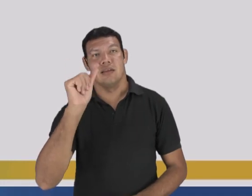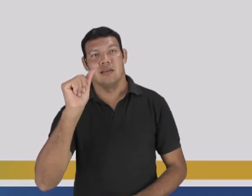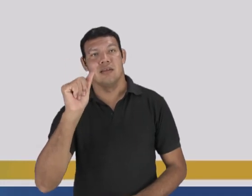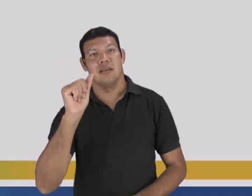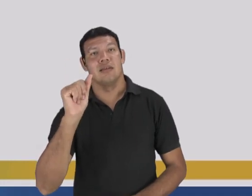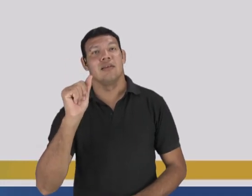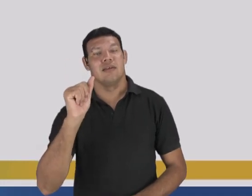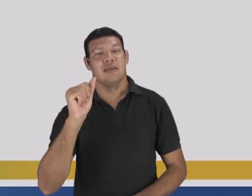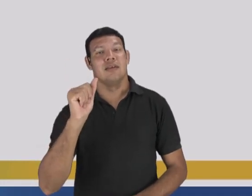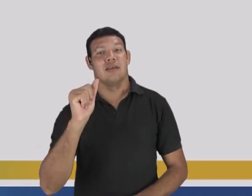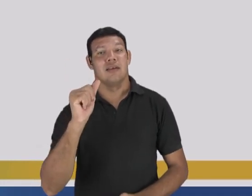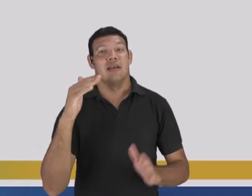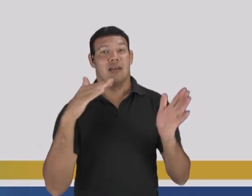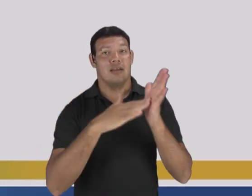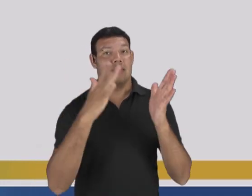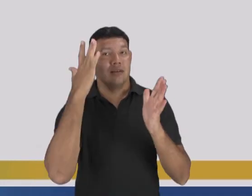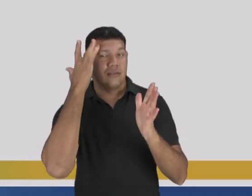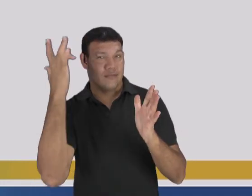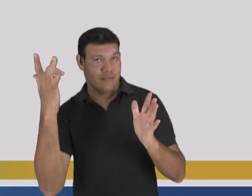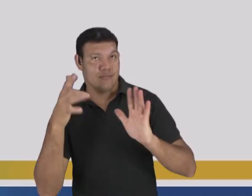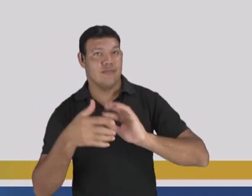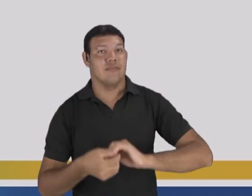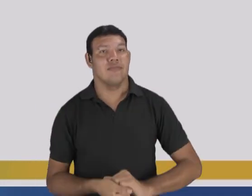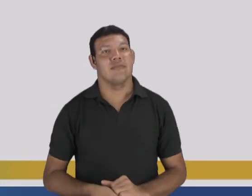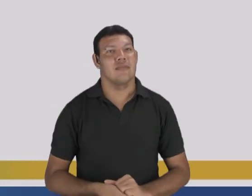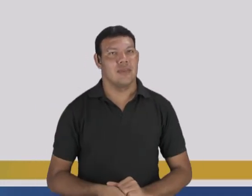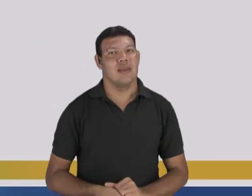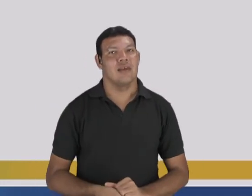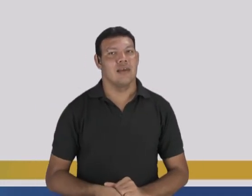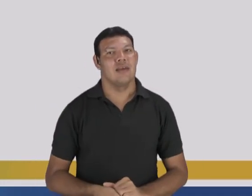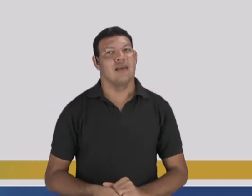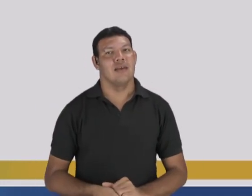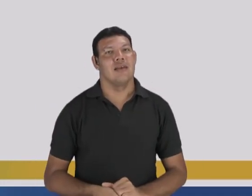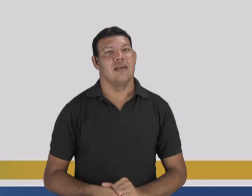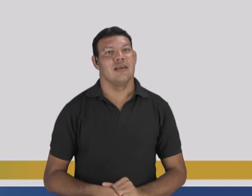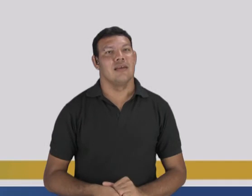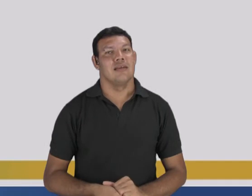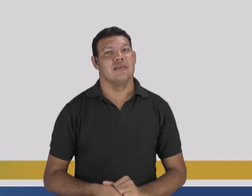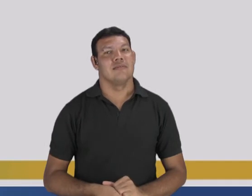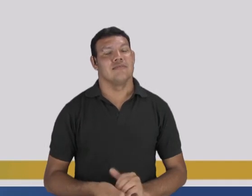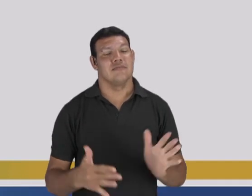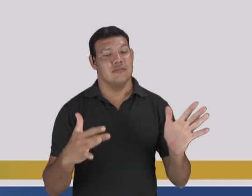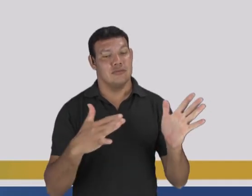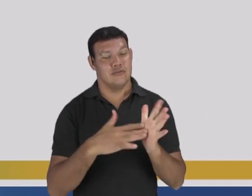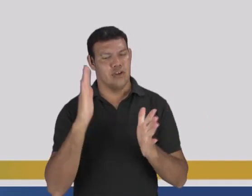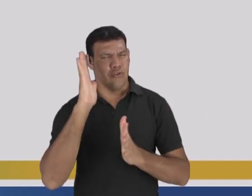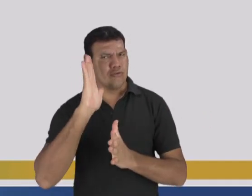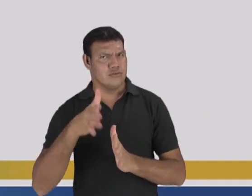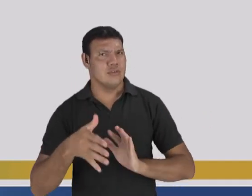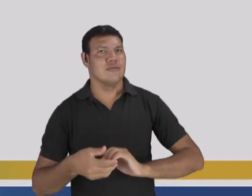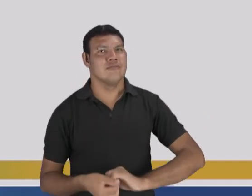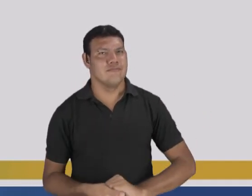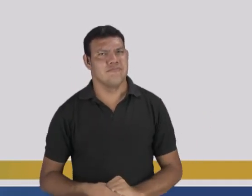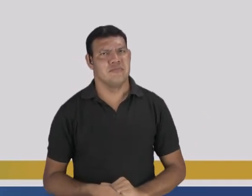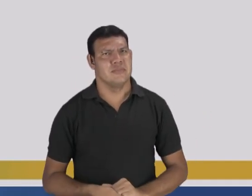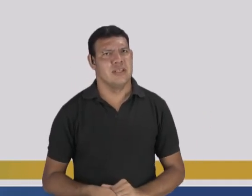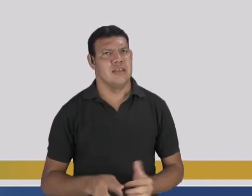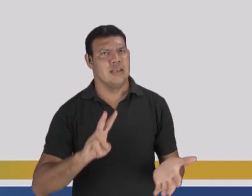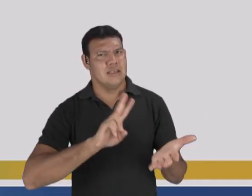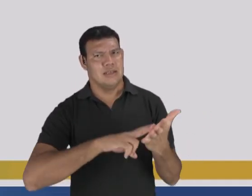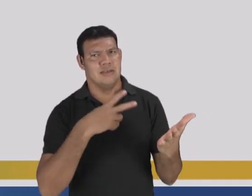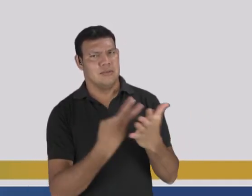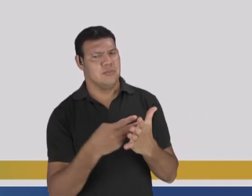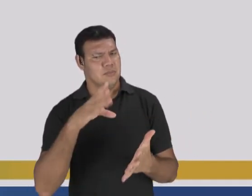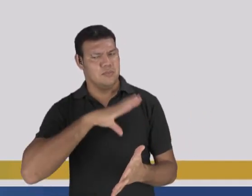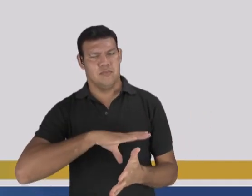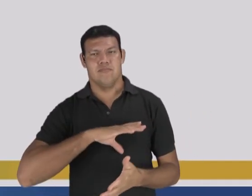até amanhã. Ou hasta luego, até logo. Hasta pronto, né? O hasta pronto não tem uma tradução diretamente, né, brasileira aqui